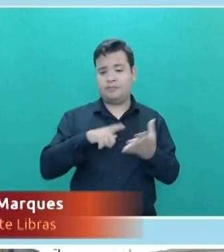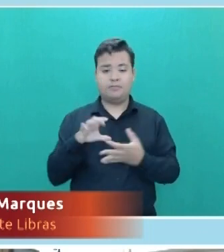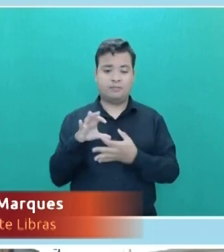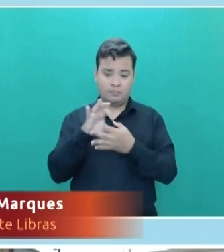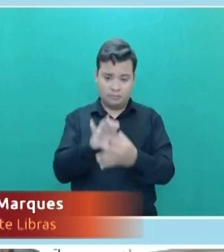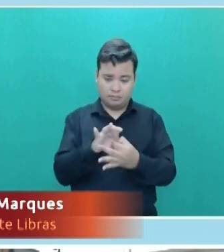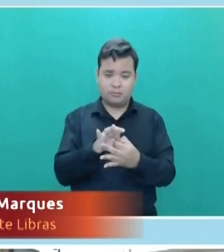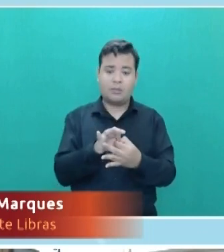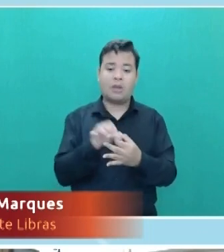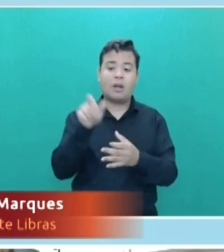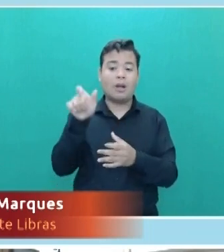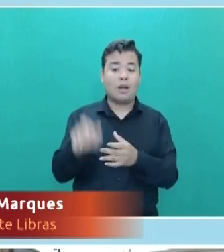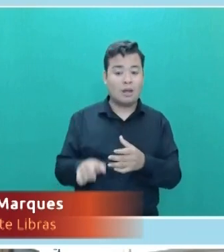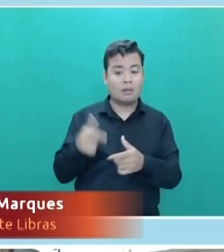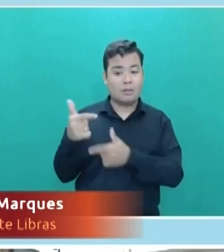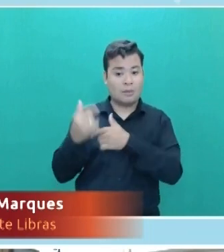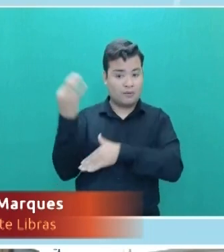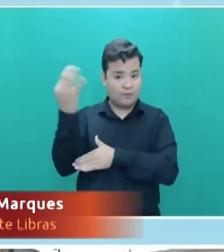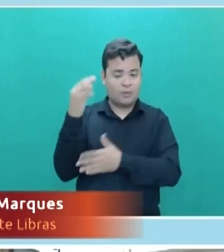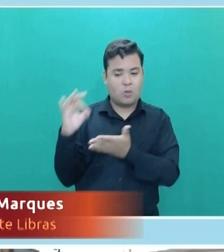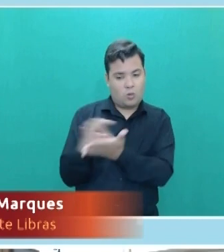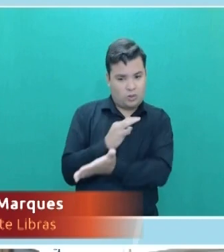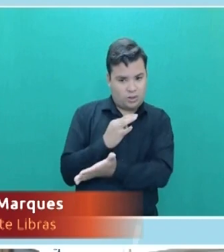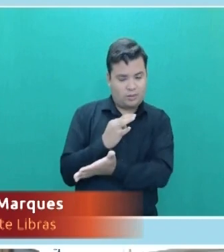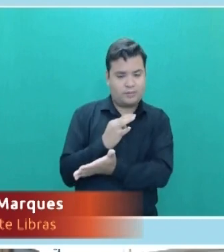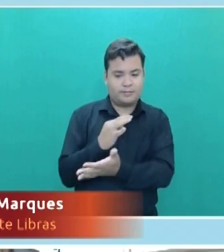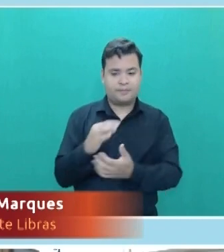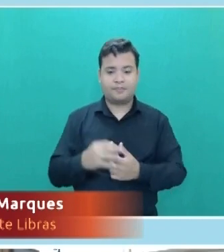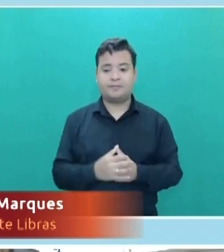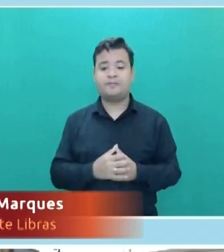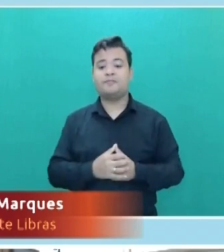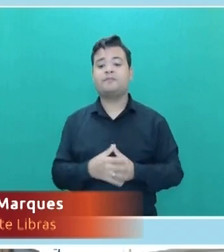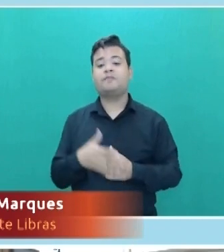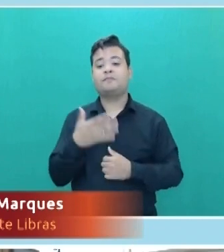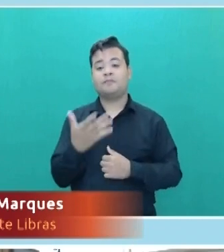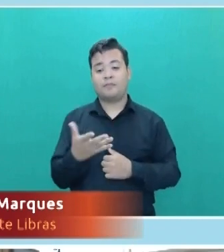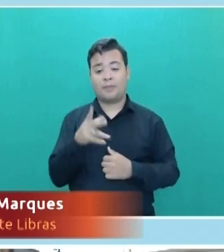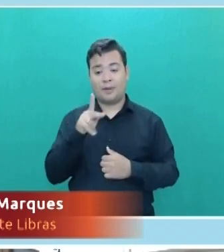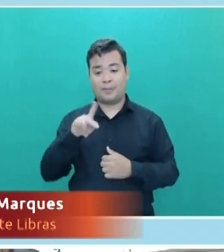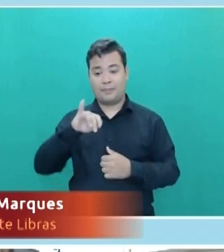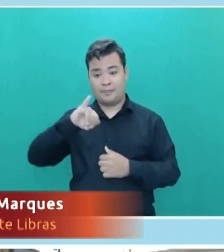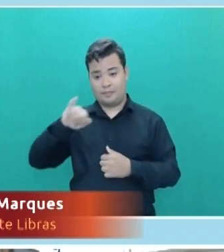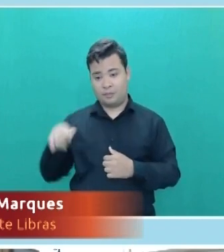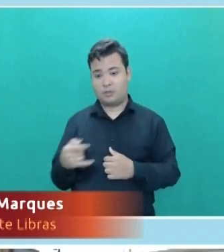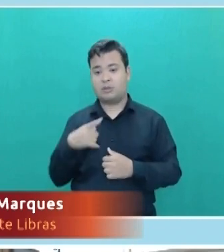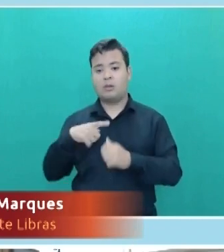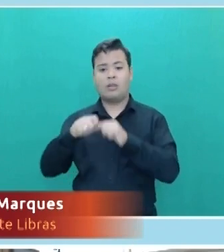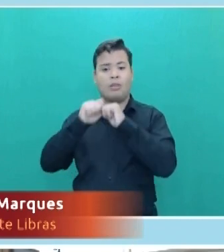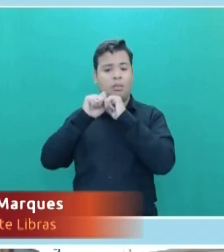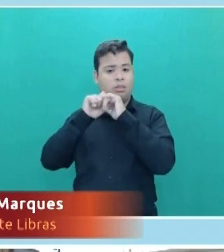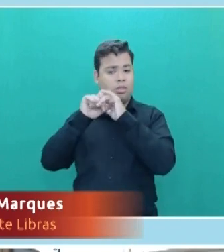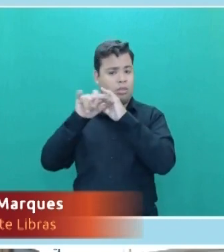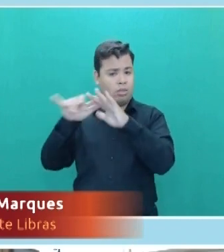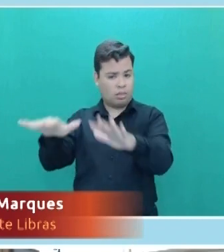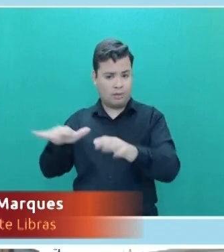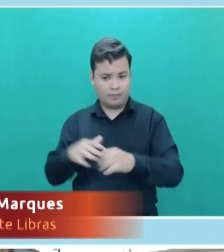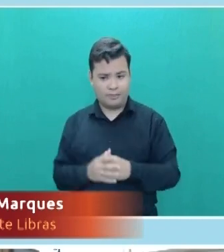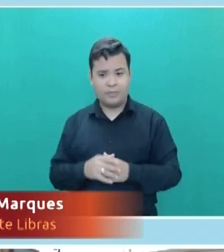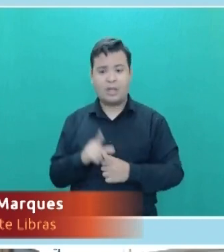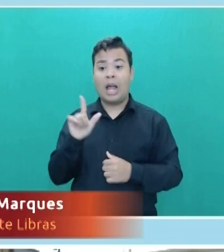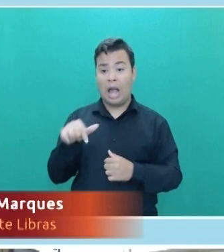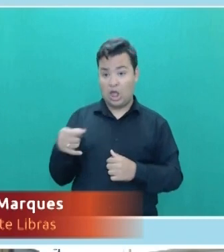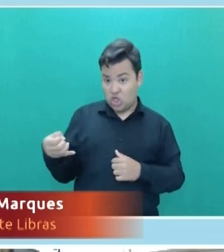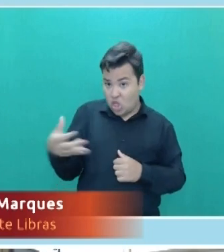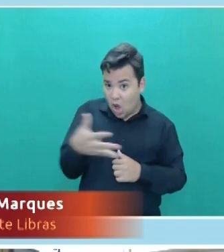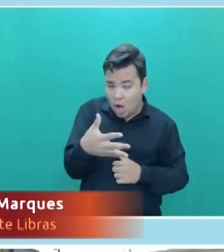do trabalhador formal. Então, as PJs todas se disseminaram no país, e isso não é um fenômeno atual, tá? Isso já